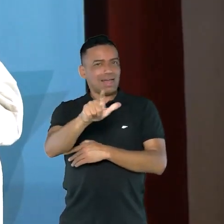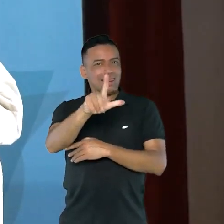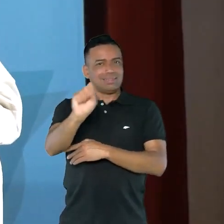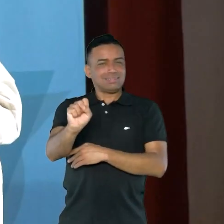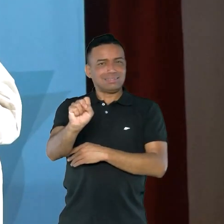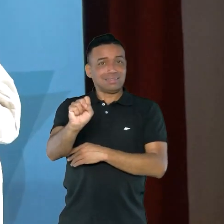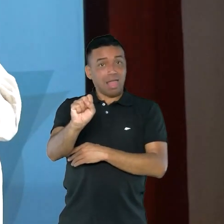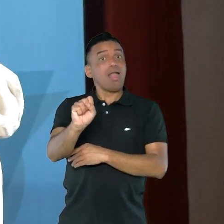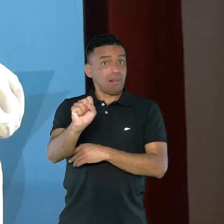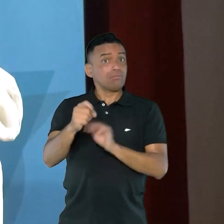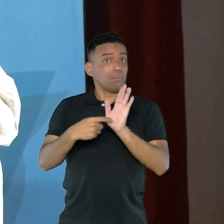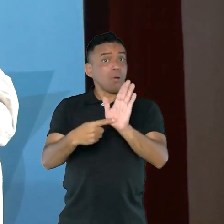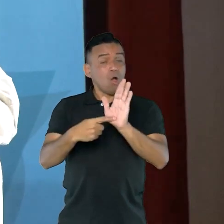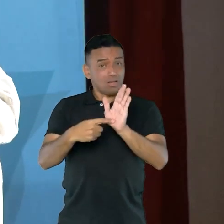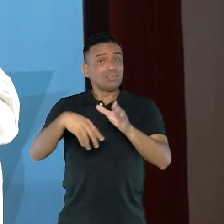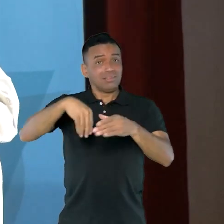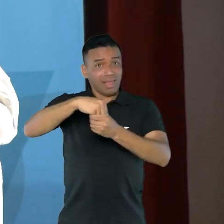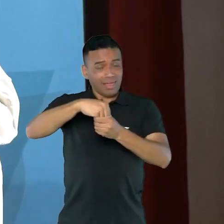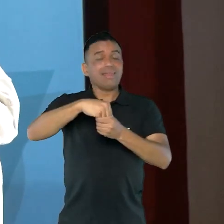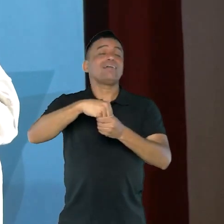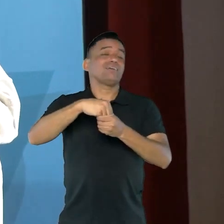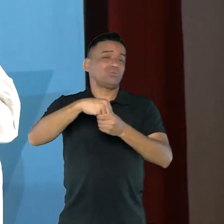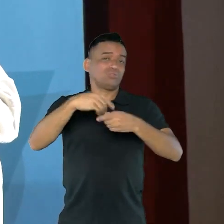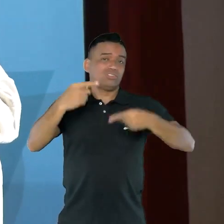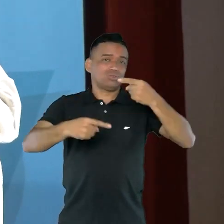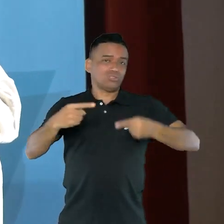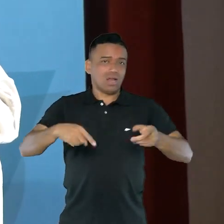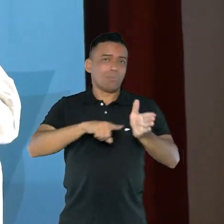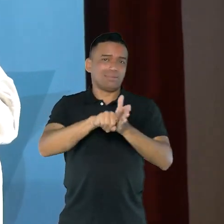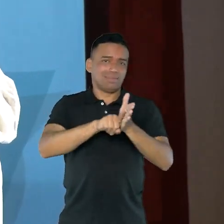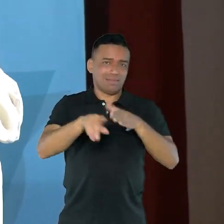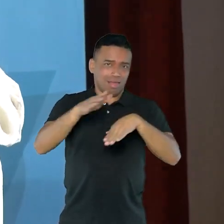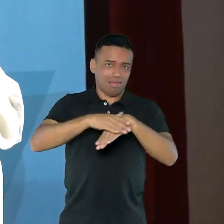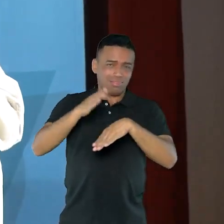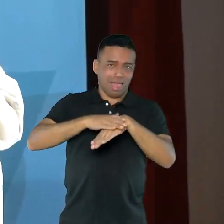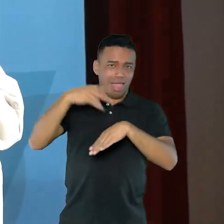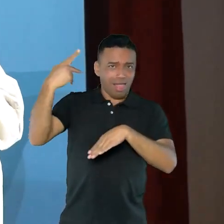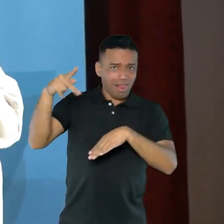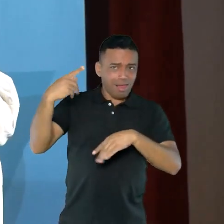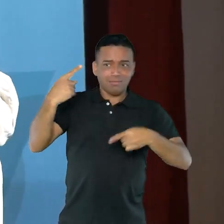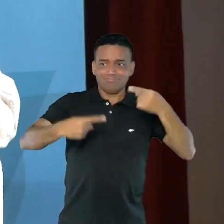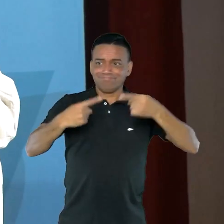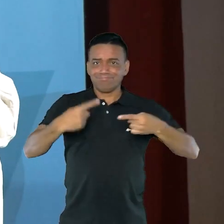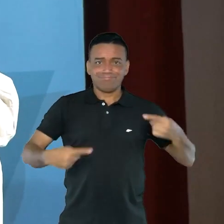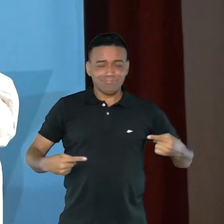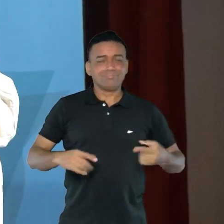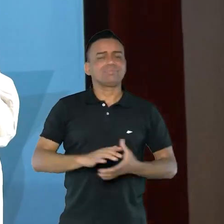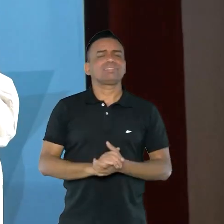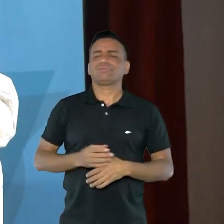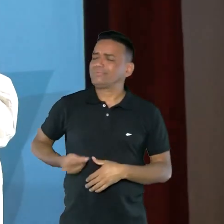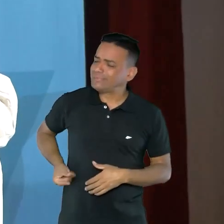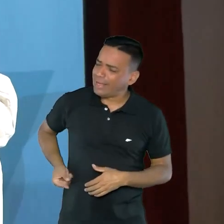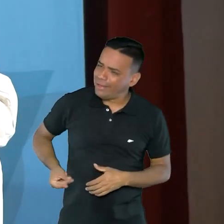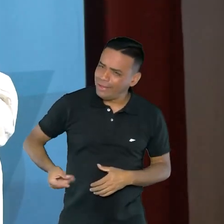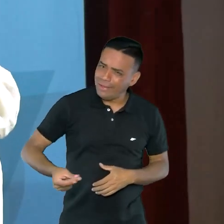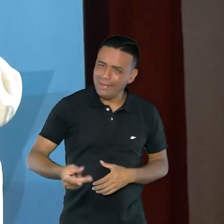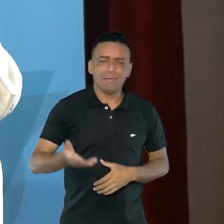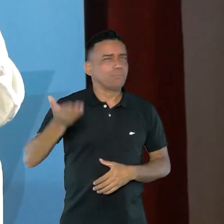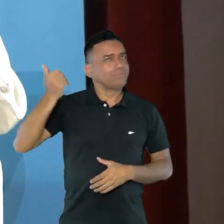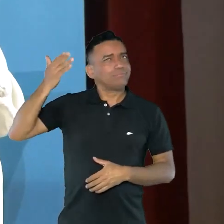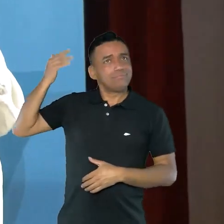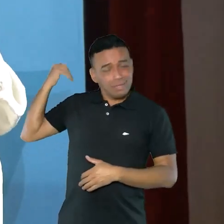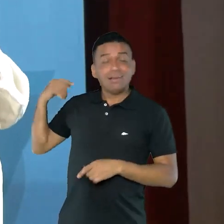uma divisão também racializada desse debate, ou seja, por muito tempo, e ainda hoje acontece, né?